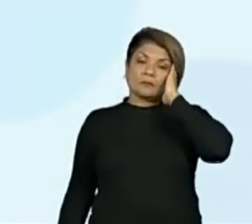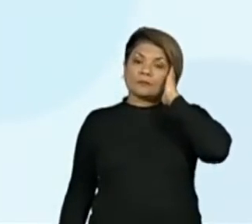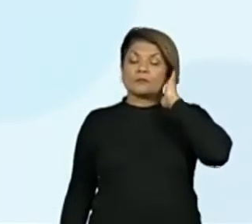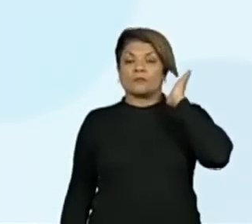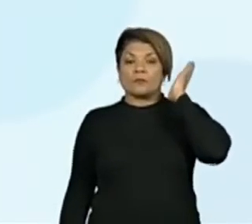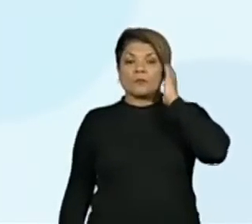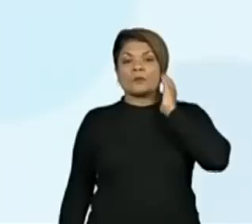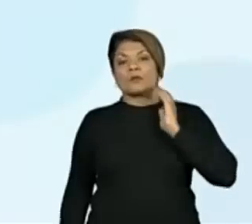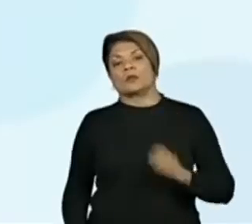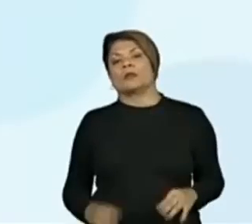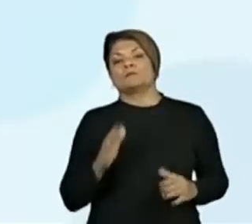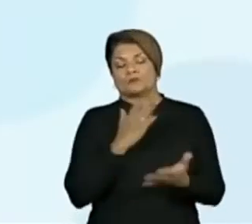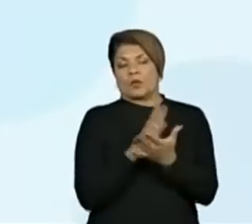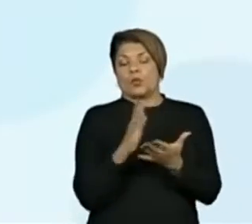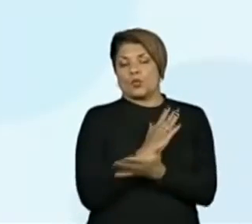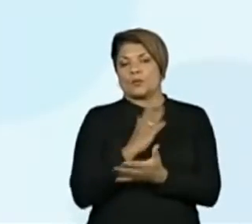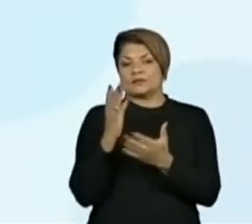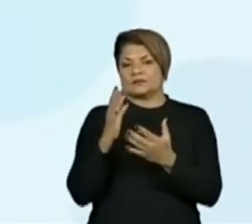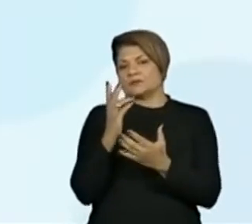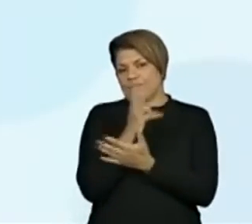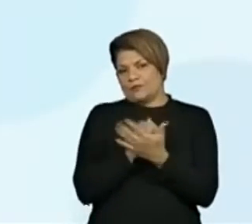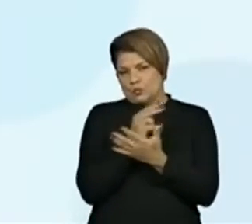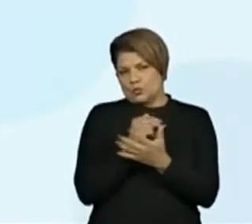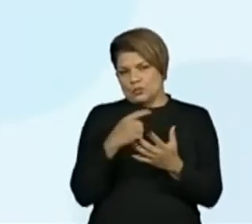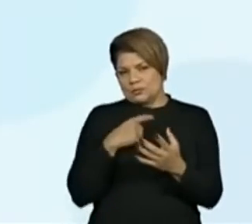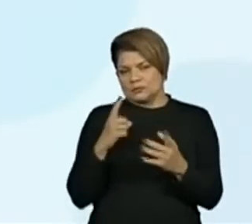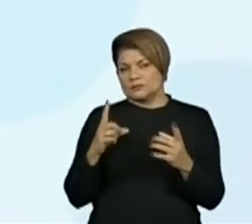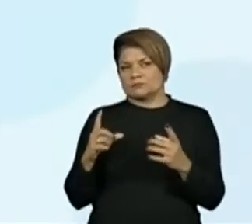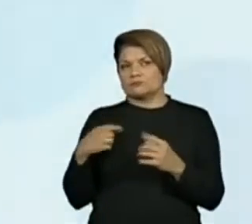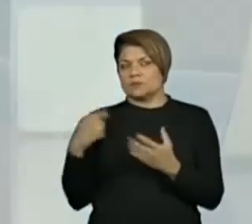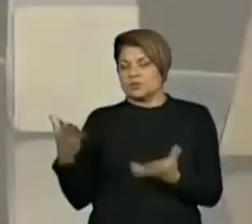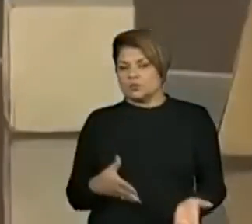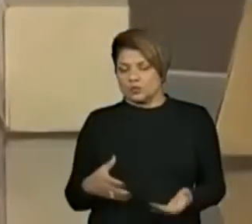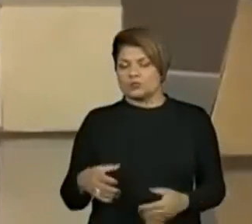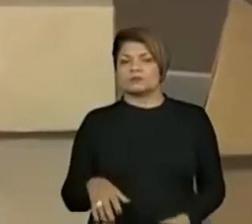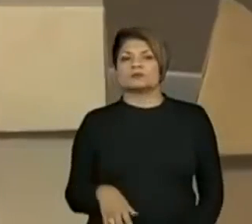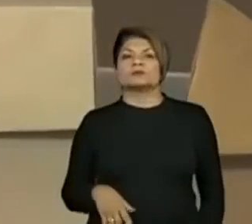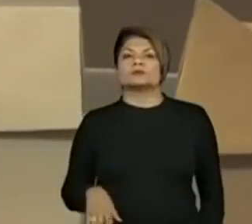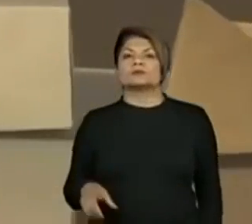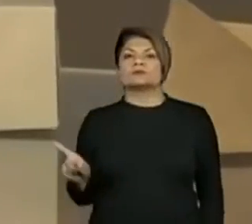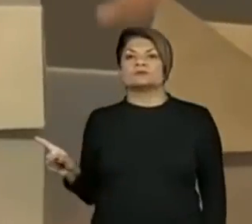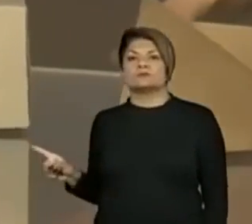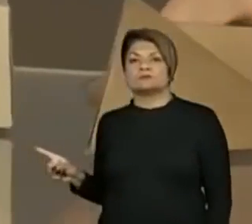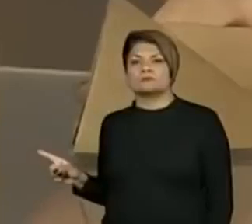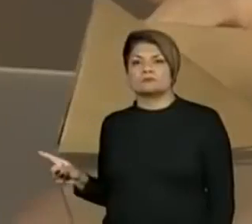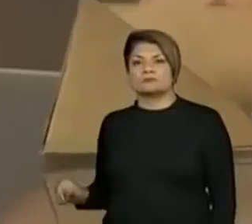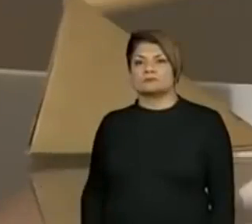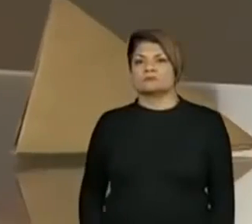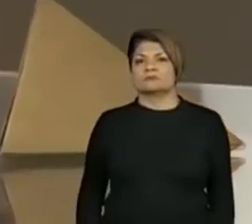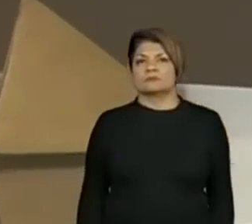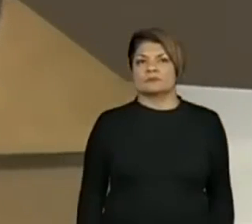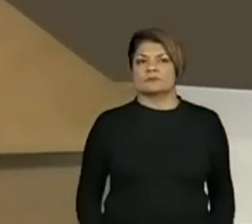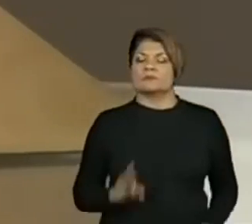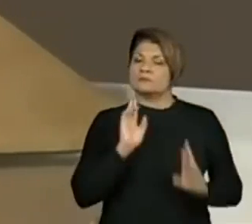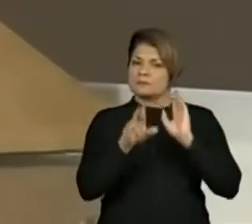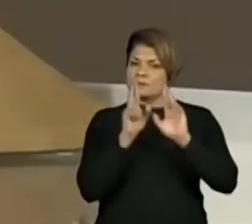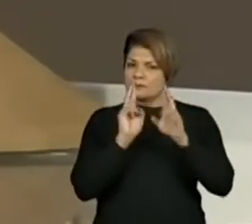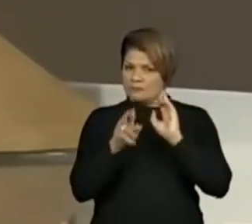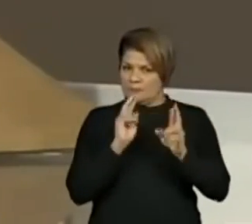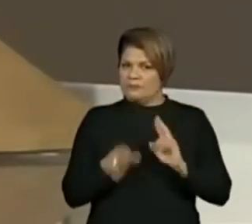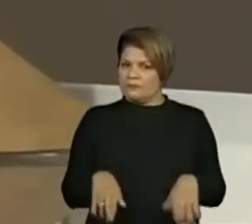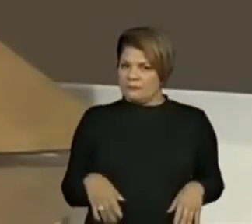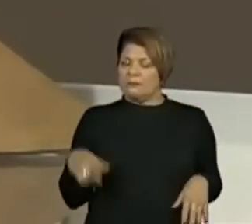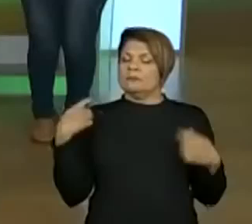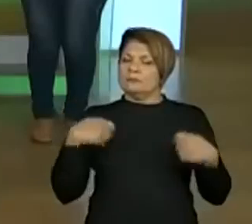passei uns sólidos geométricos, tá bom? Para a gente responder essas questões, a gente tem... formas